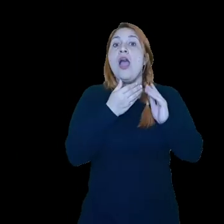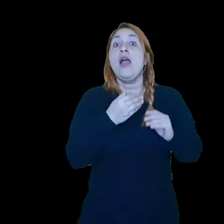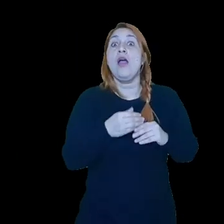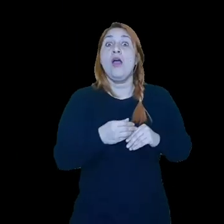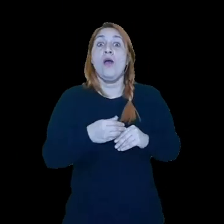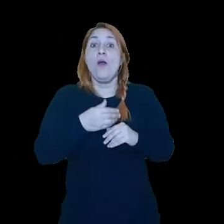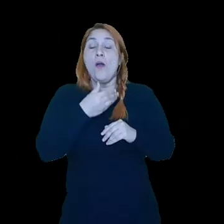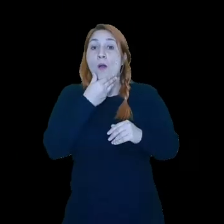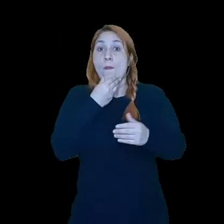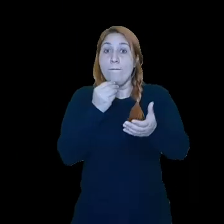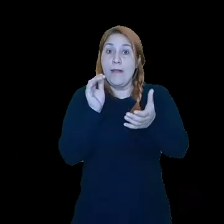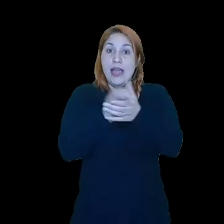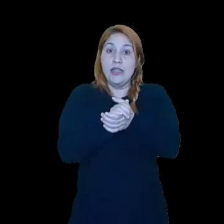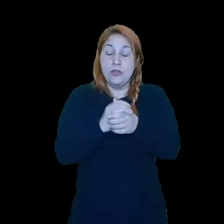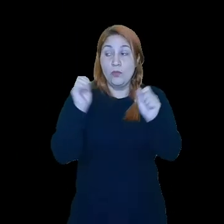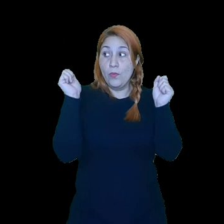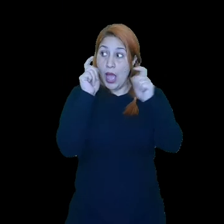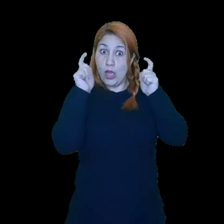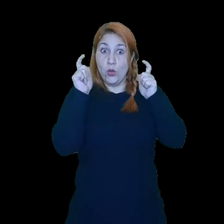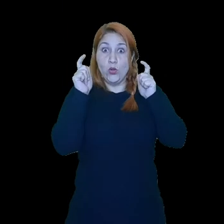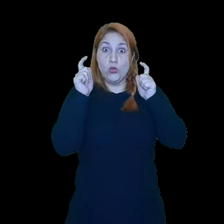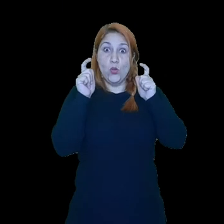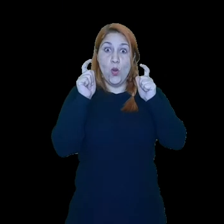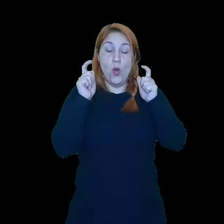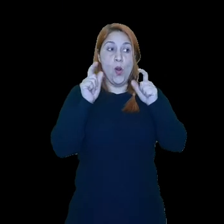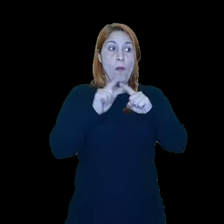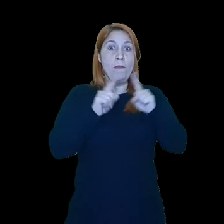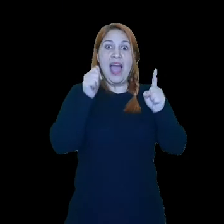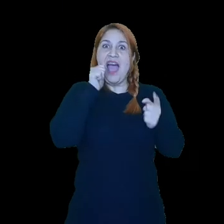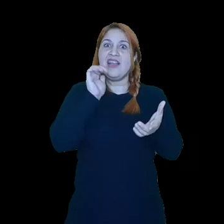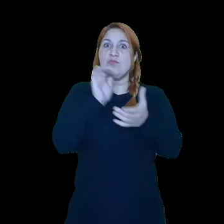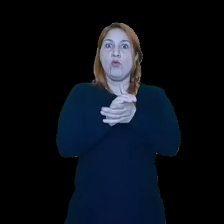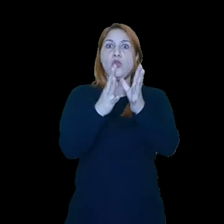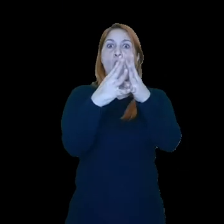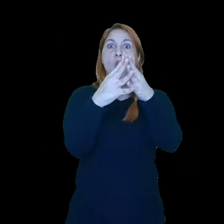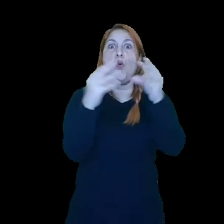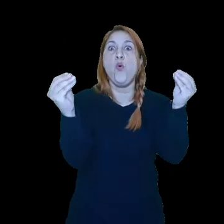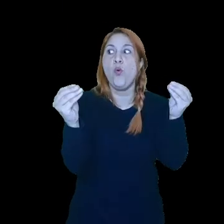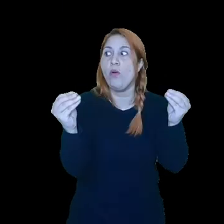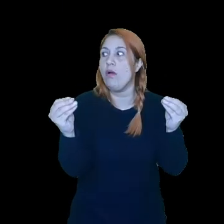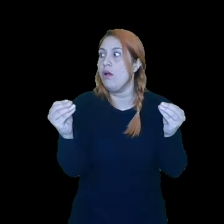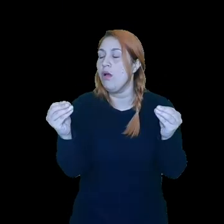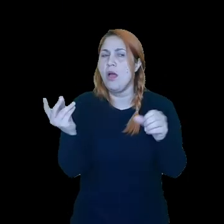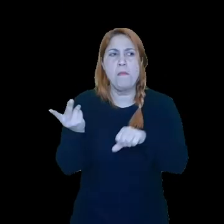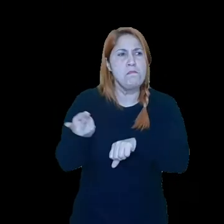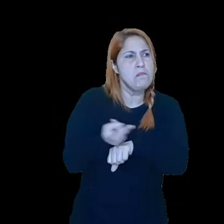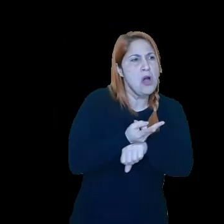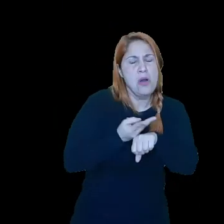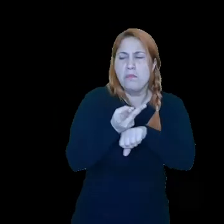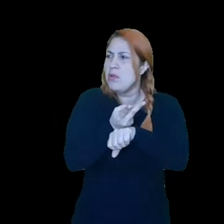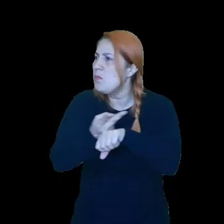encontrou mais a esposa, e muito embora tenha procurado por ela em